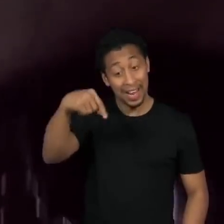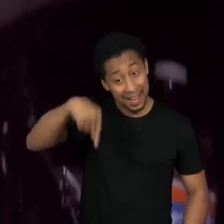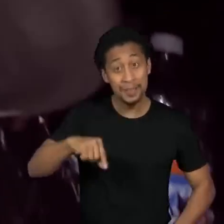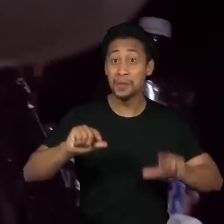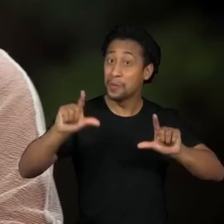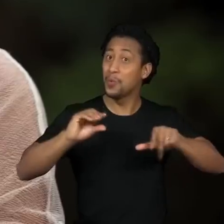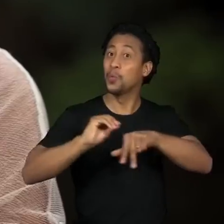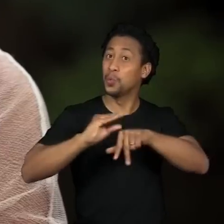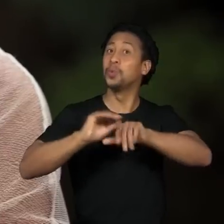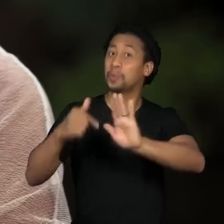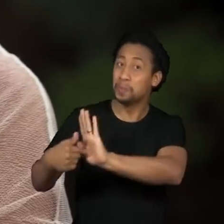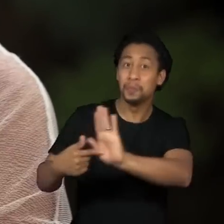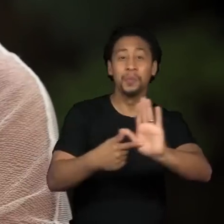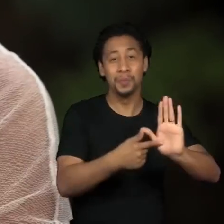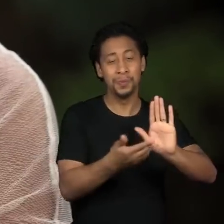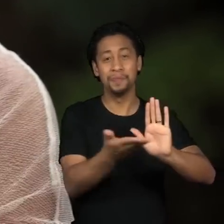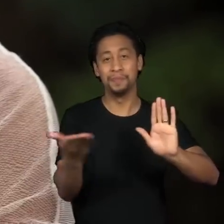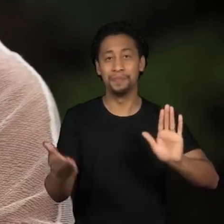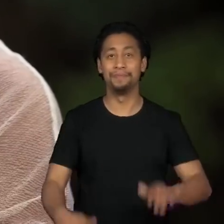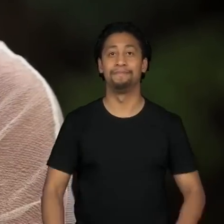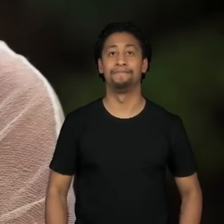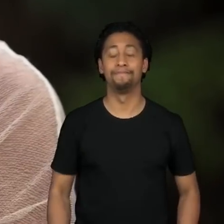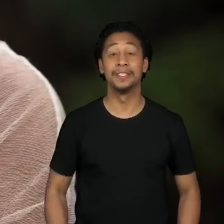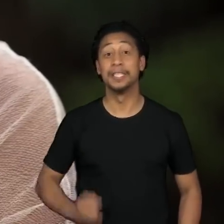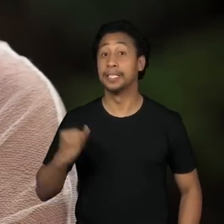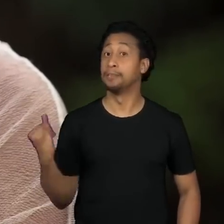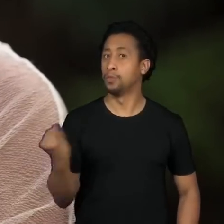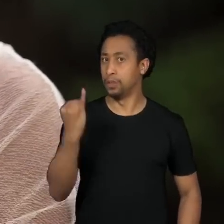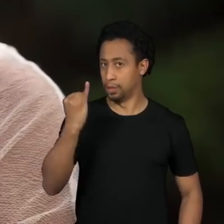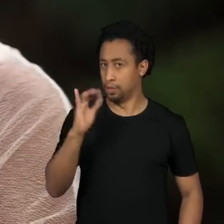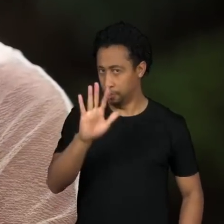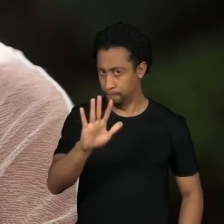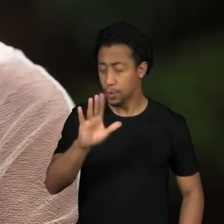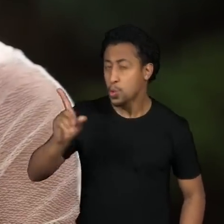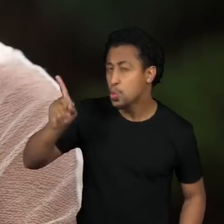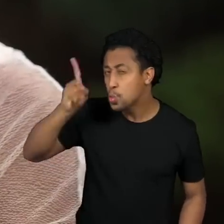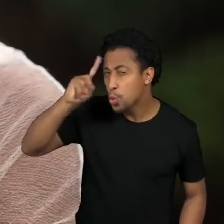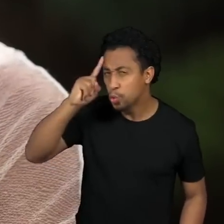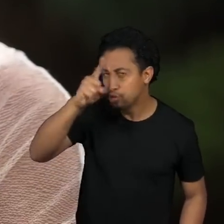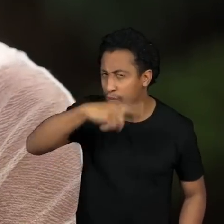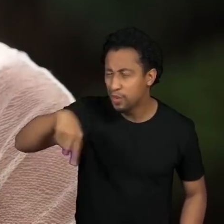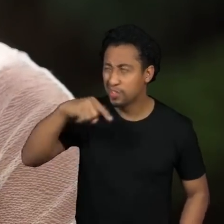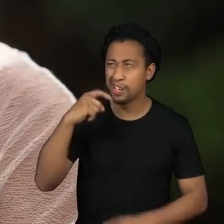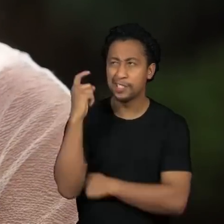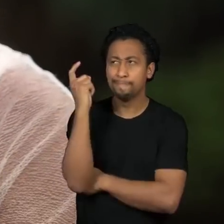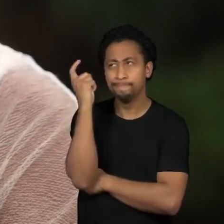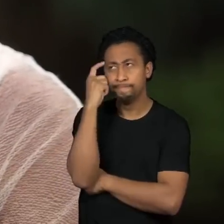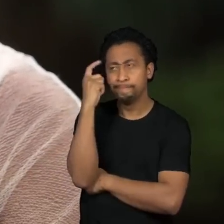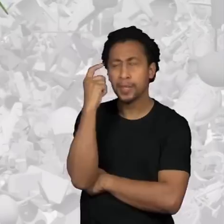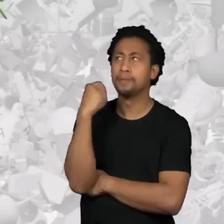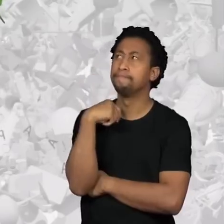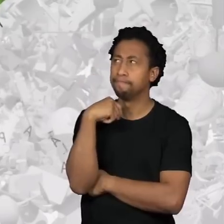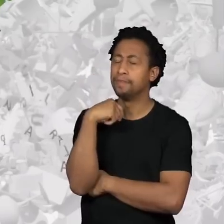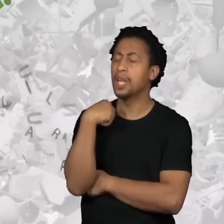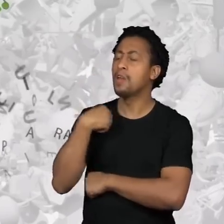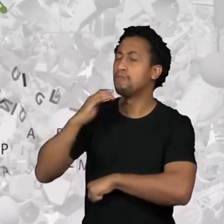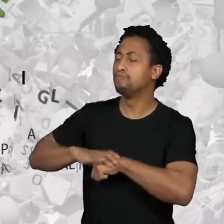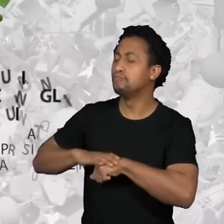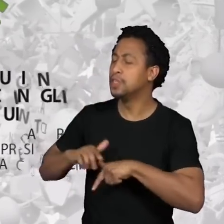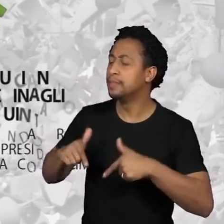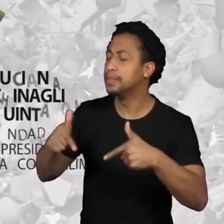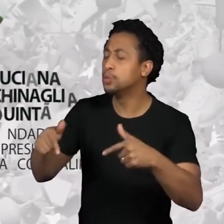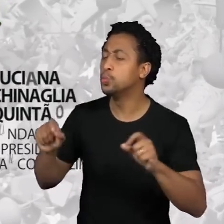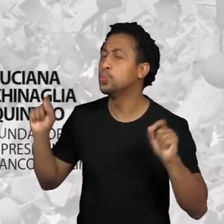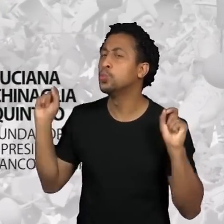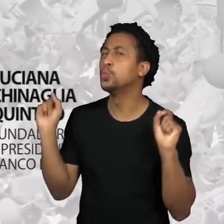Cultura. É muito importante que a gente faça todos os dias a seguinte pergunta: estamos a serviço de quê? O desperdício